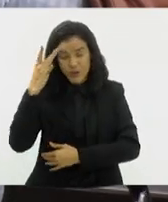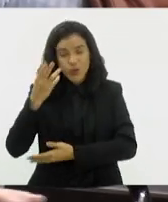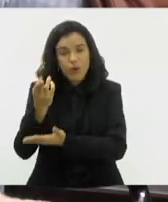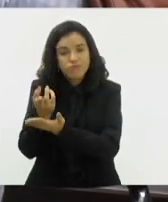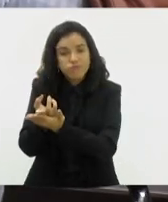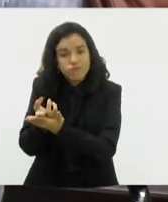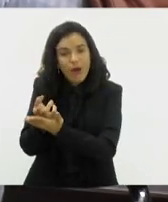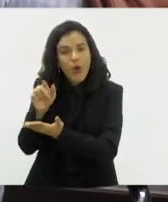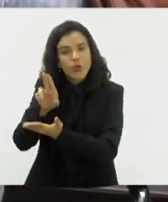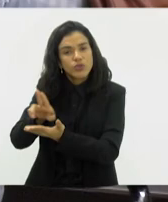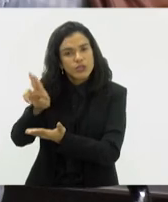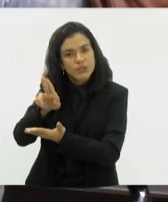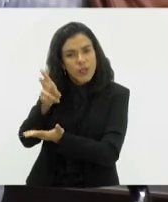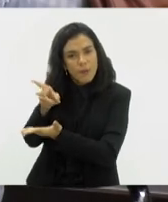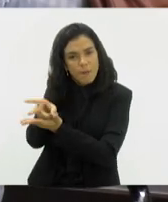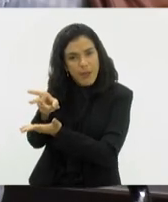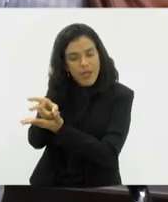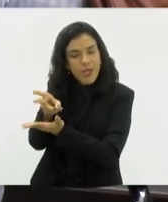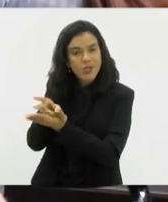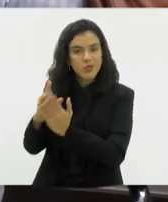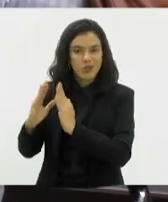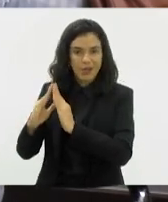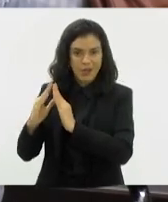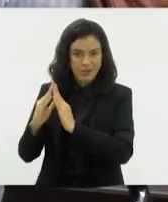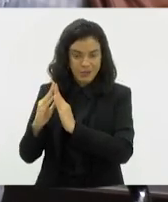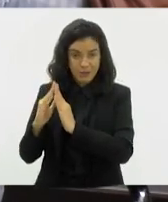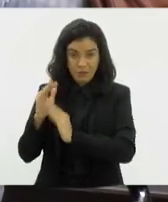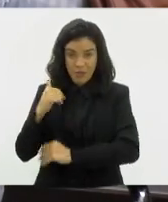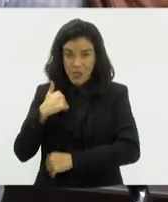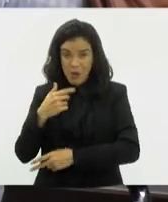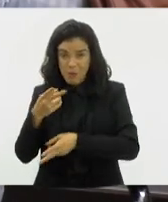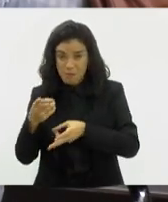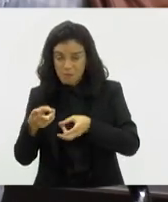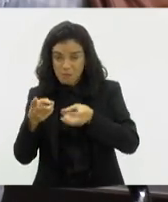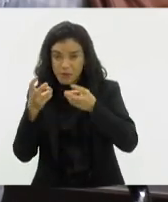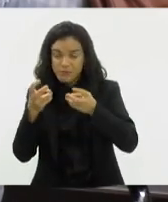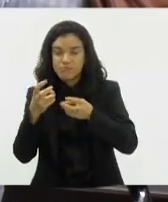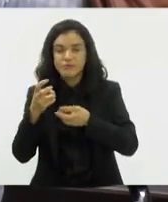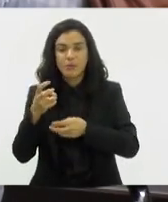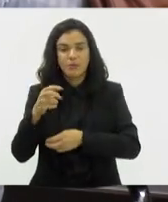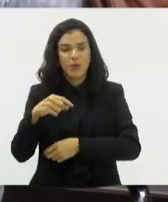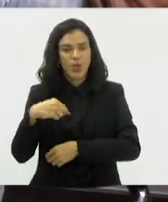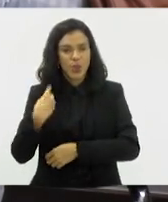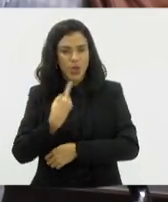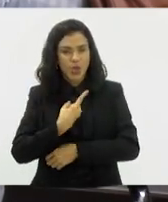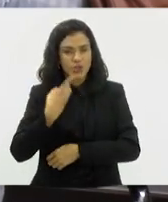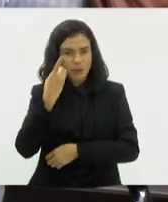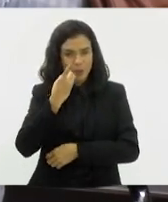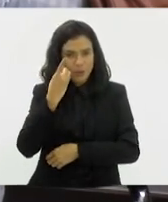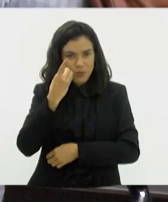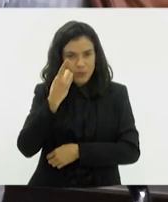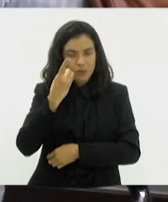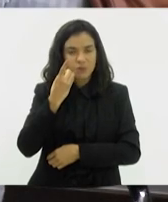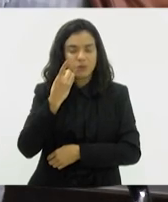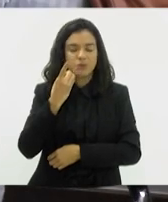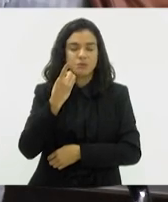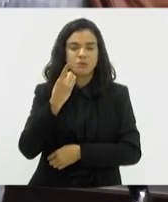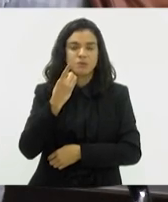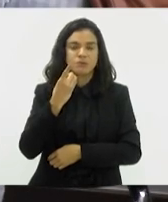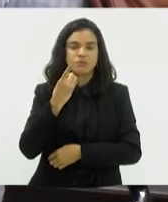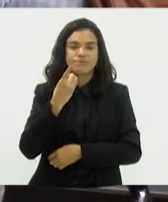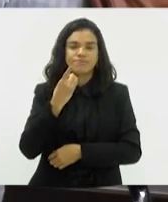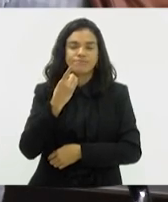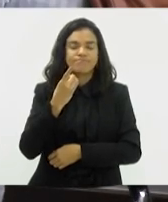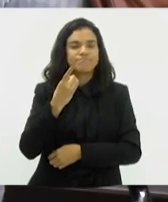de sangue e façam exames laboratoriais. Me parece que a gente, às vezes, aqui na casa, tem